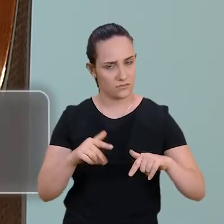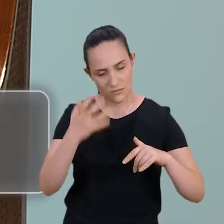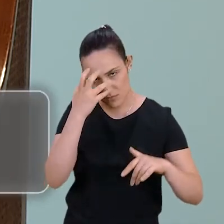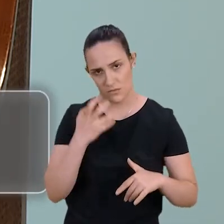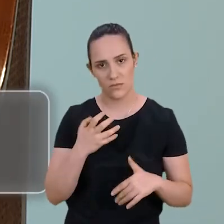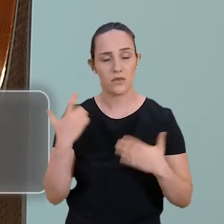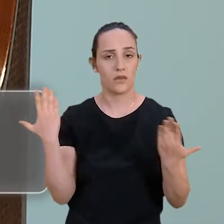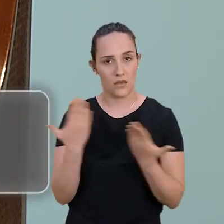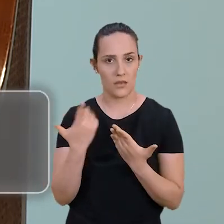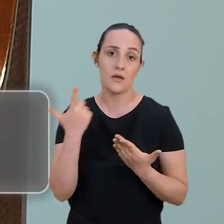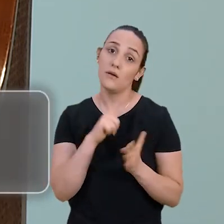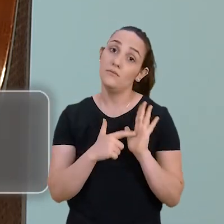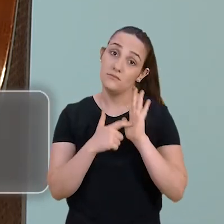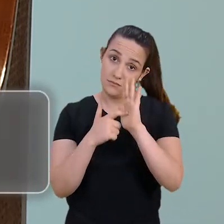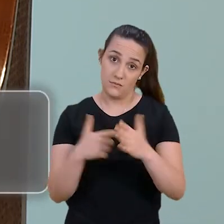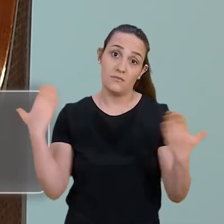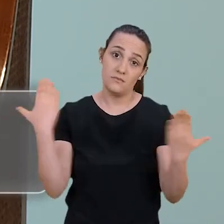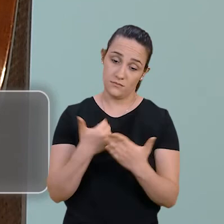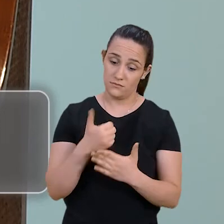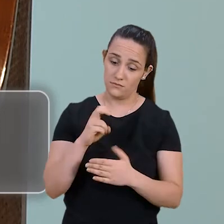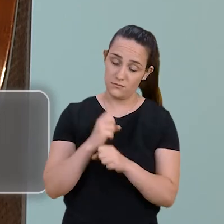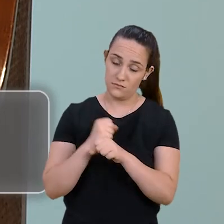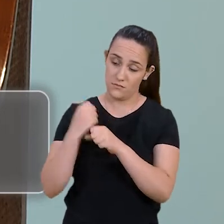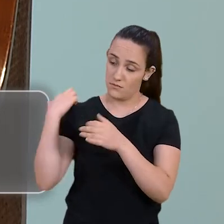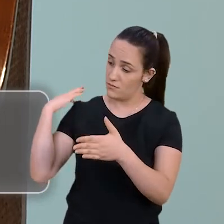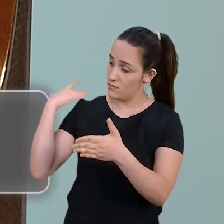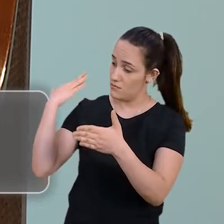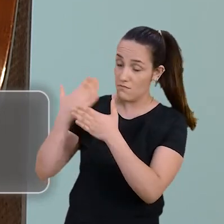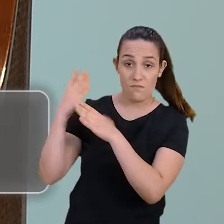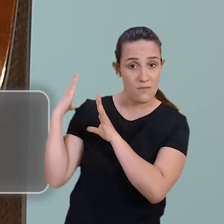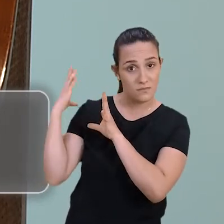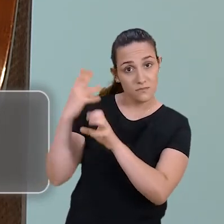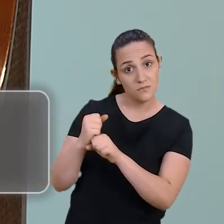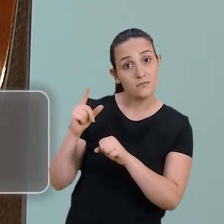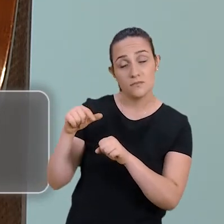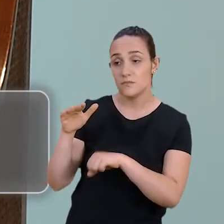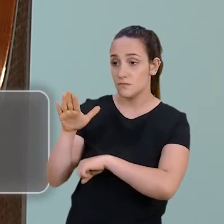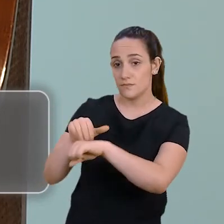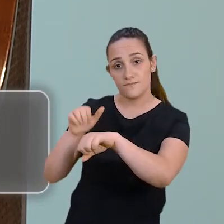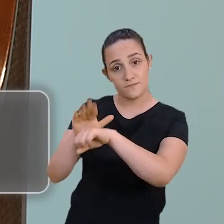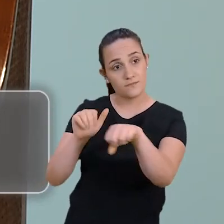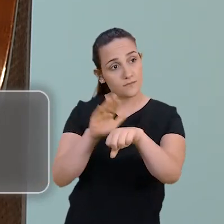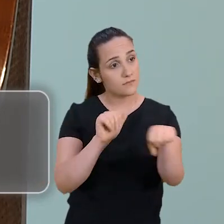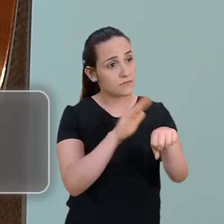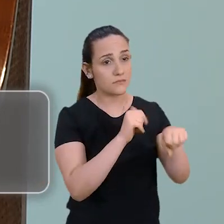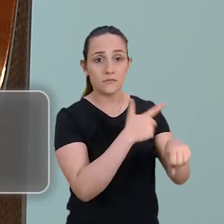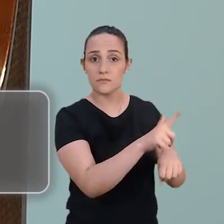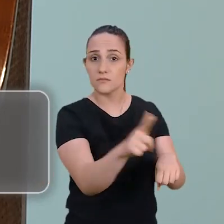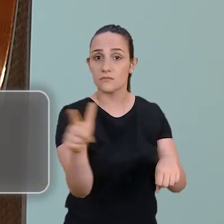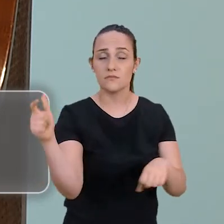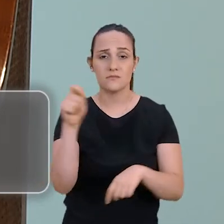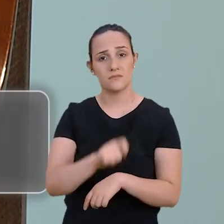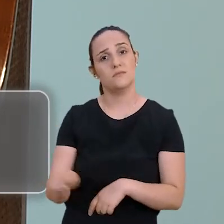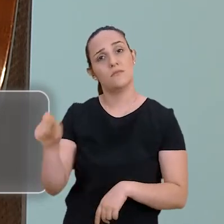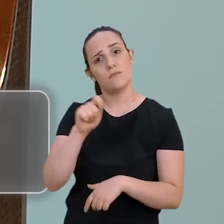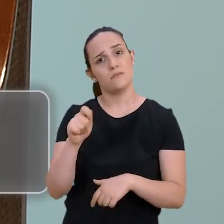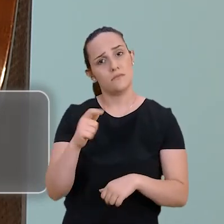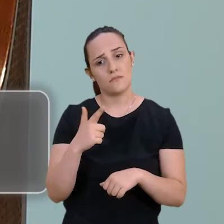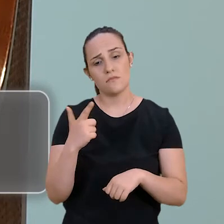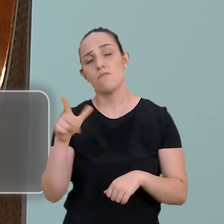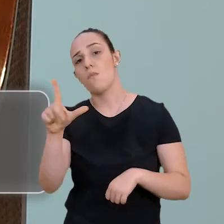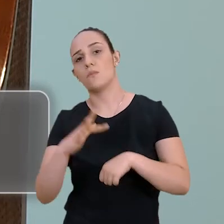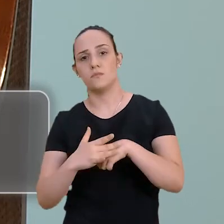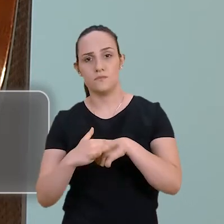está conseguindo, graças a Deus, ao longo desses 15 anos. A gente chama outras associações de outras patologias, né, de outras doenças raras, de